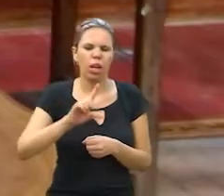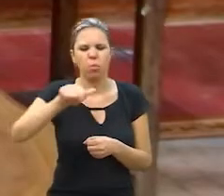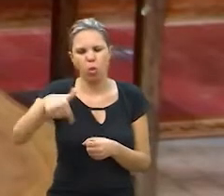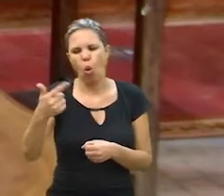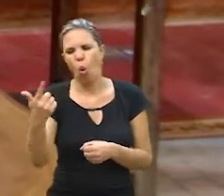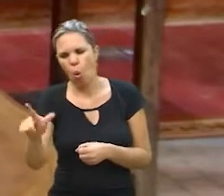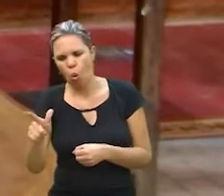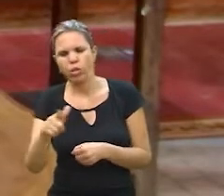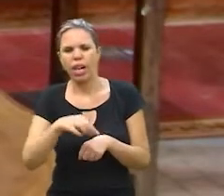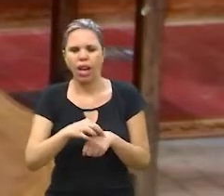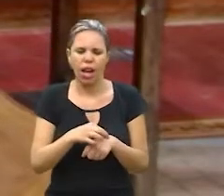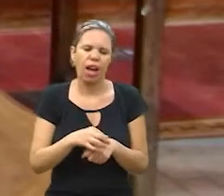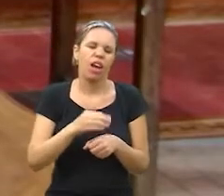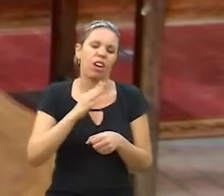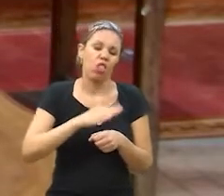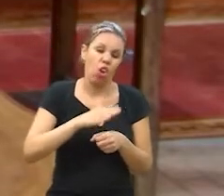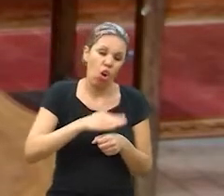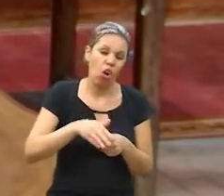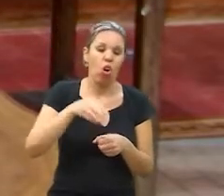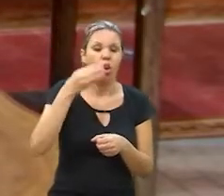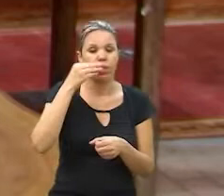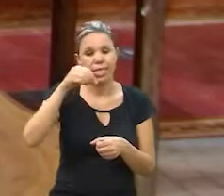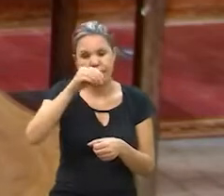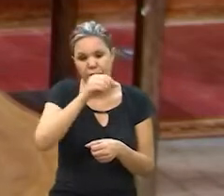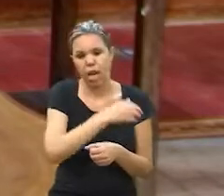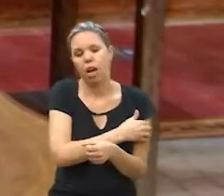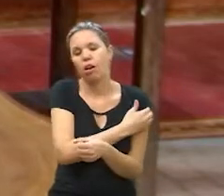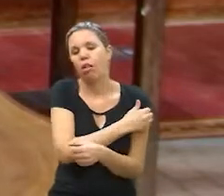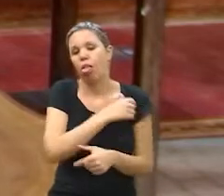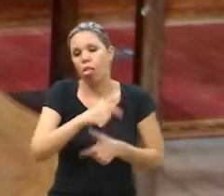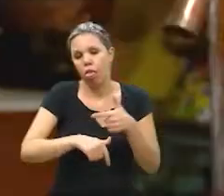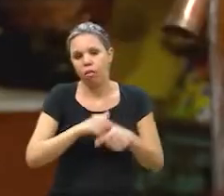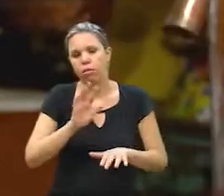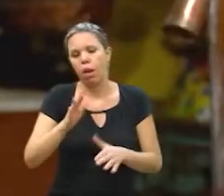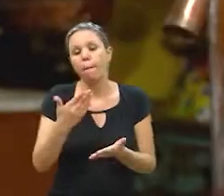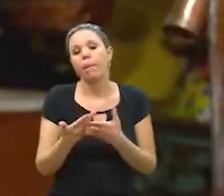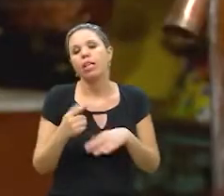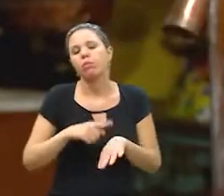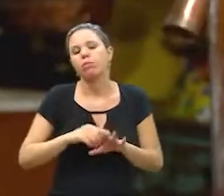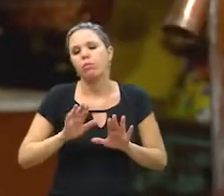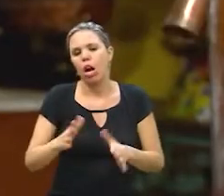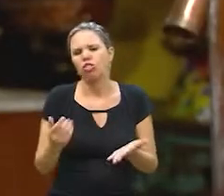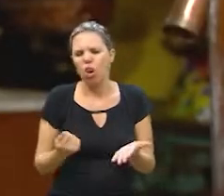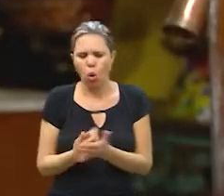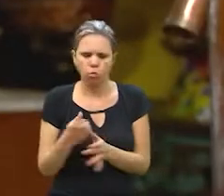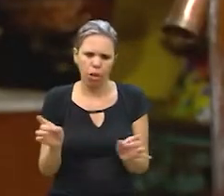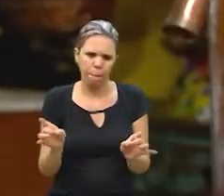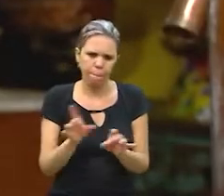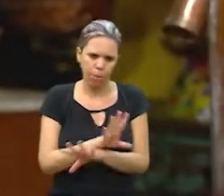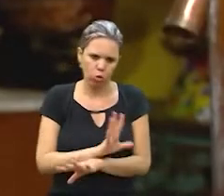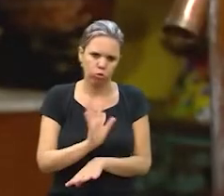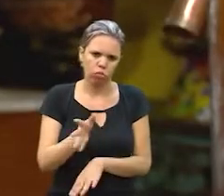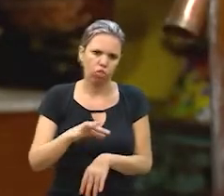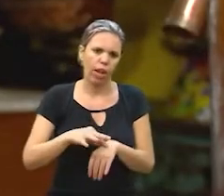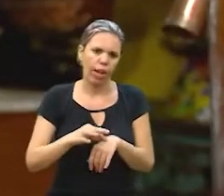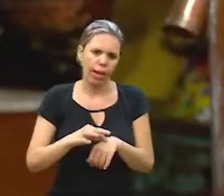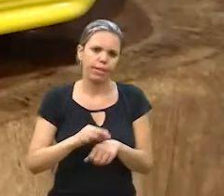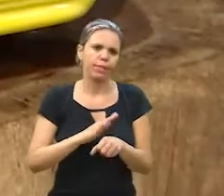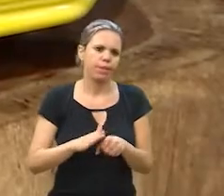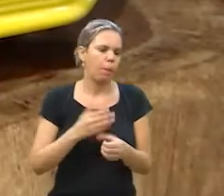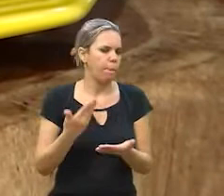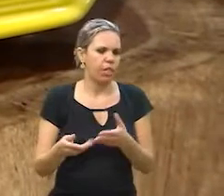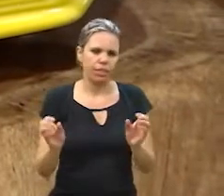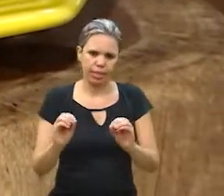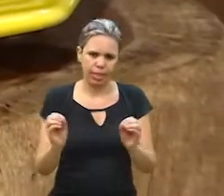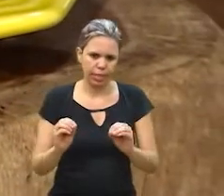depois cozinhar e desfiar. Então é muito mais trabalhoso ainda. E você perde muito. Então eu já comprei ela já porcionada, desfiada. Você não